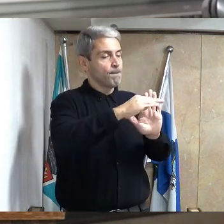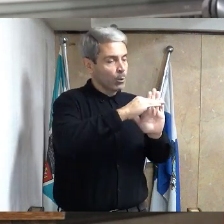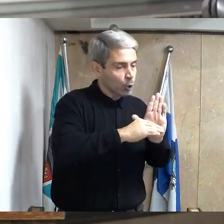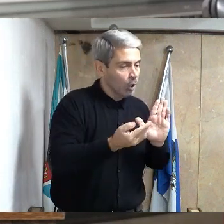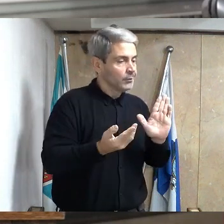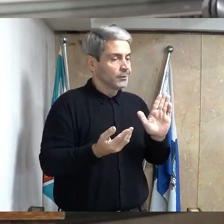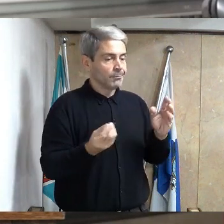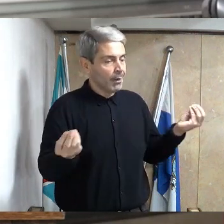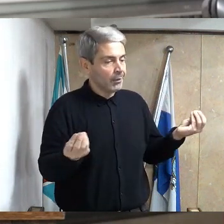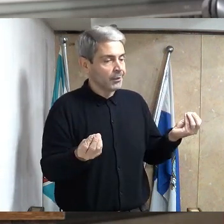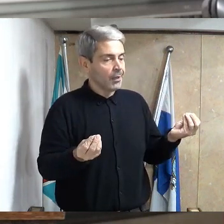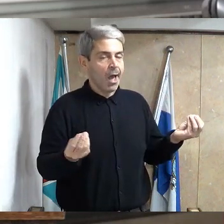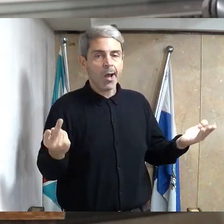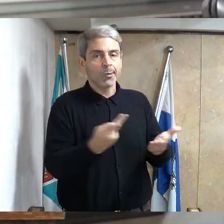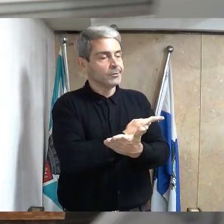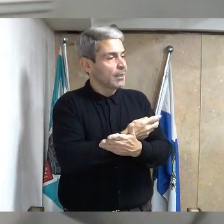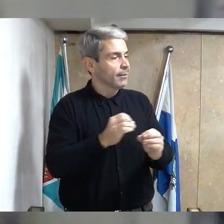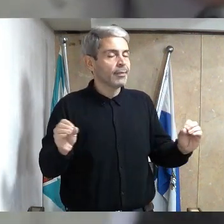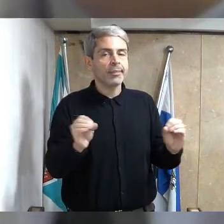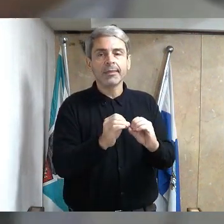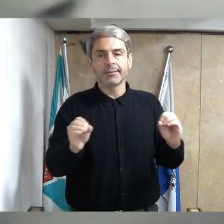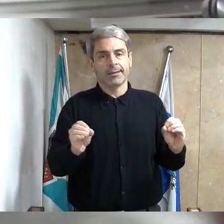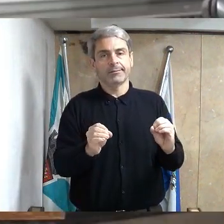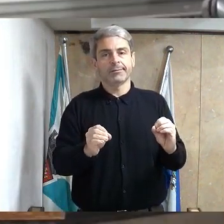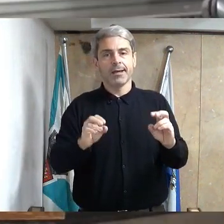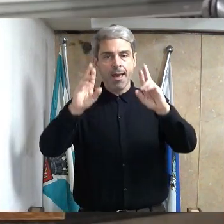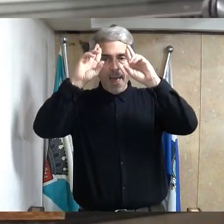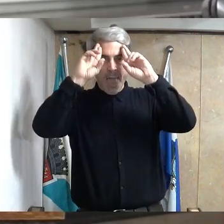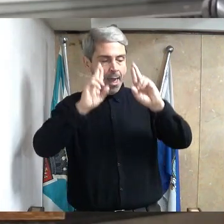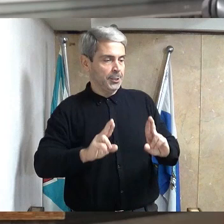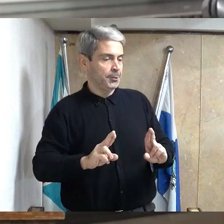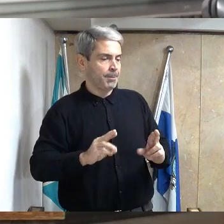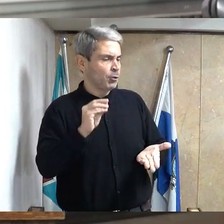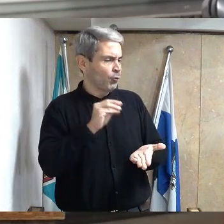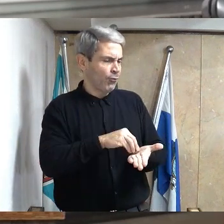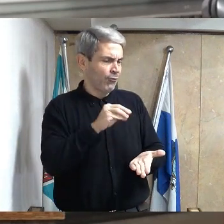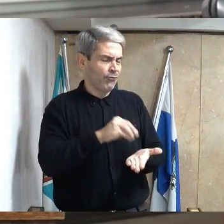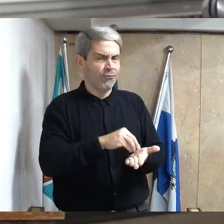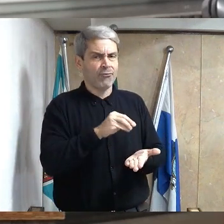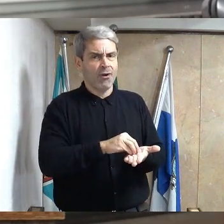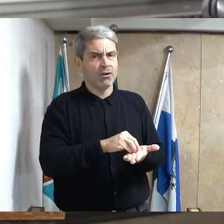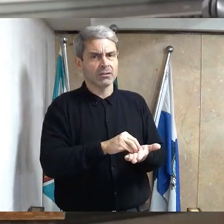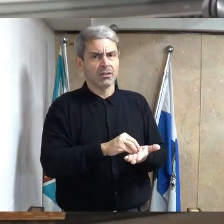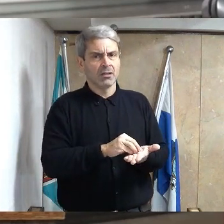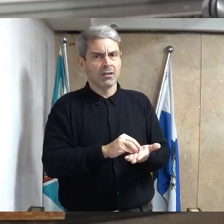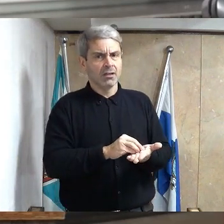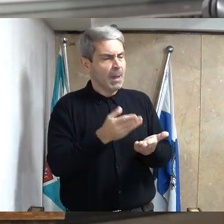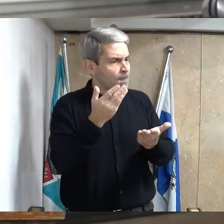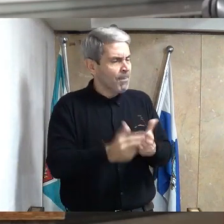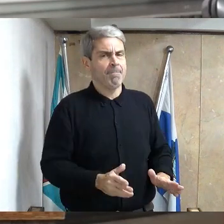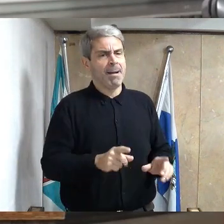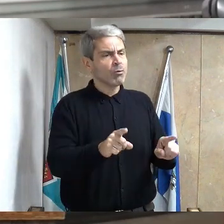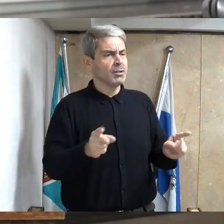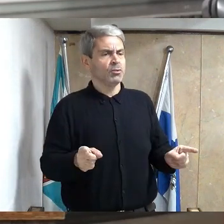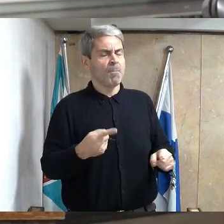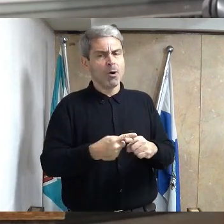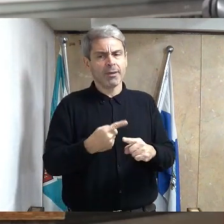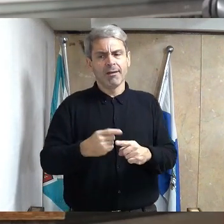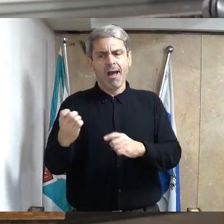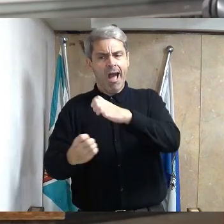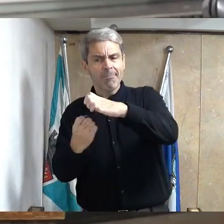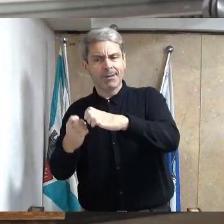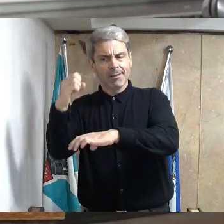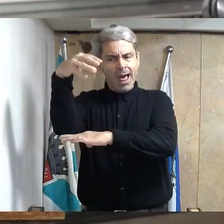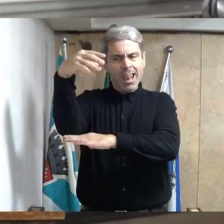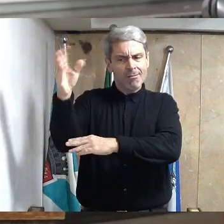esse desrespeito à população. Tem que dar um basta, tem que ter uma audiência pública novamente aqui com a Light